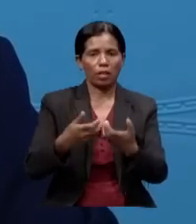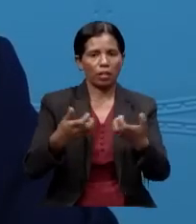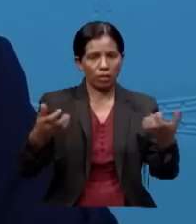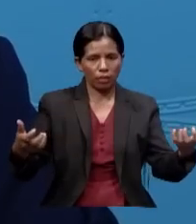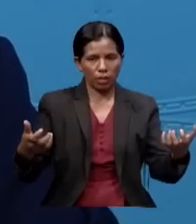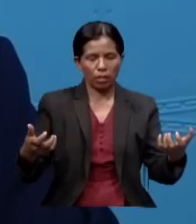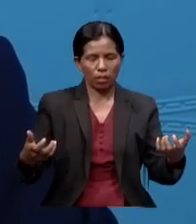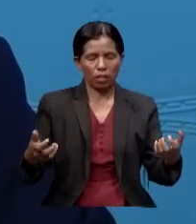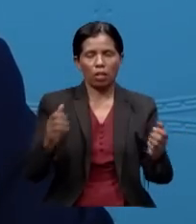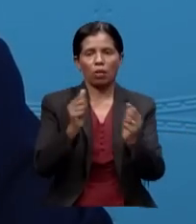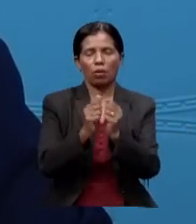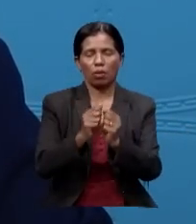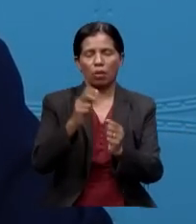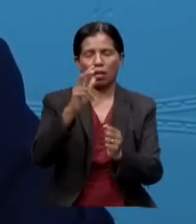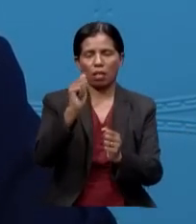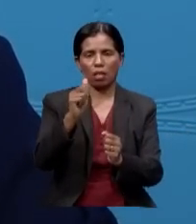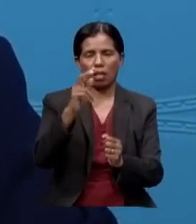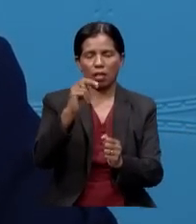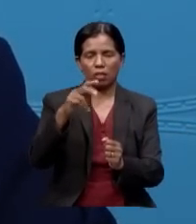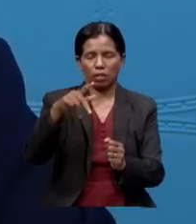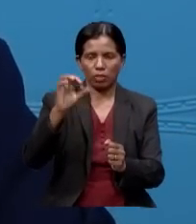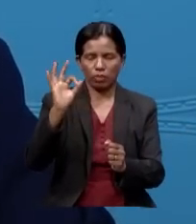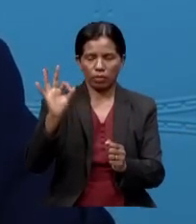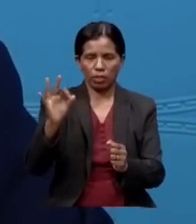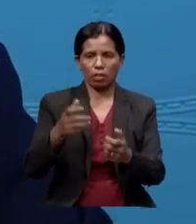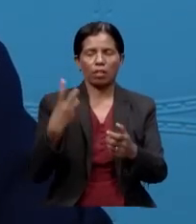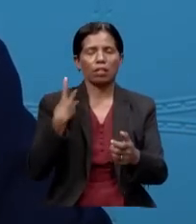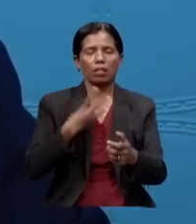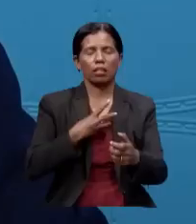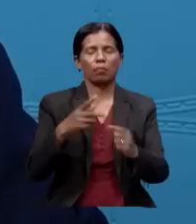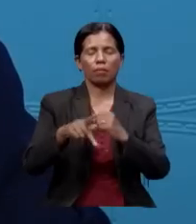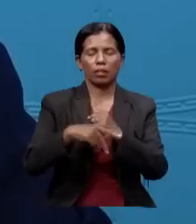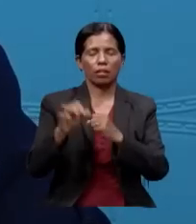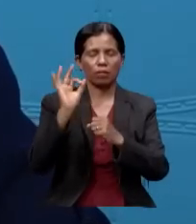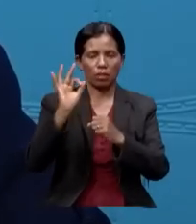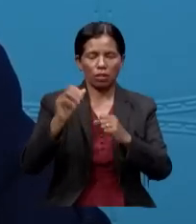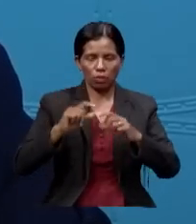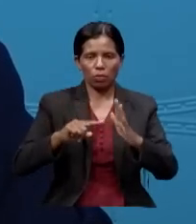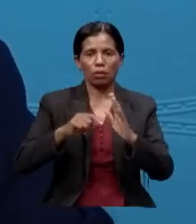noho AMP nakfera ne, maka Ita Fretlin aproveita